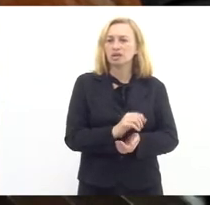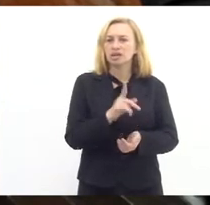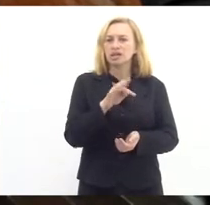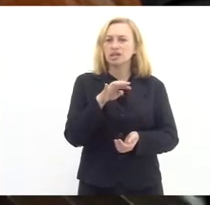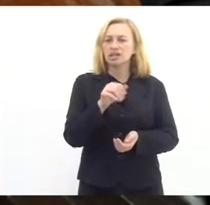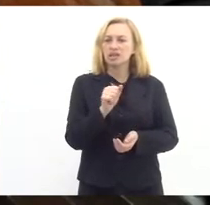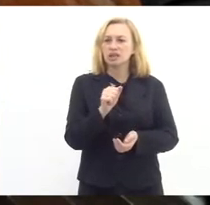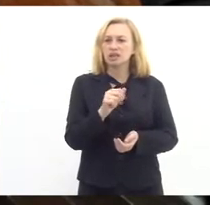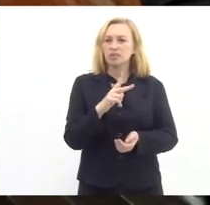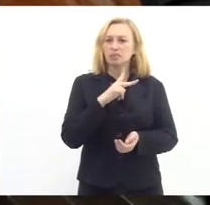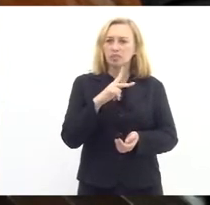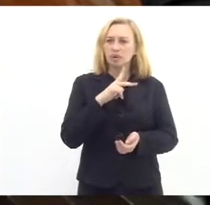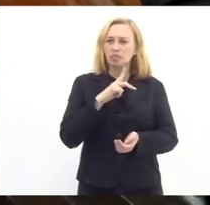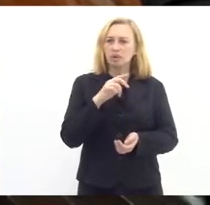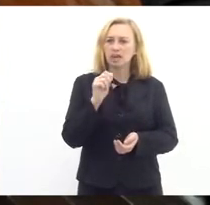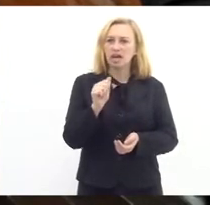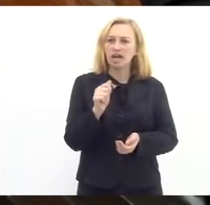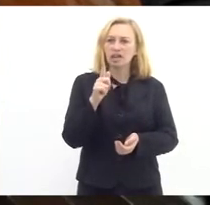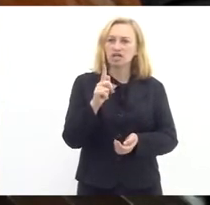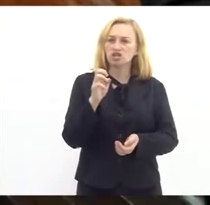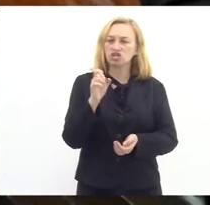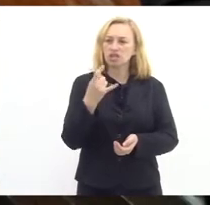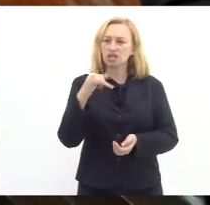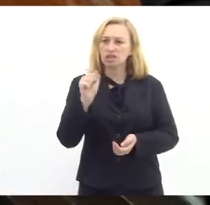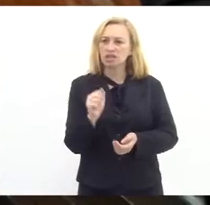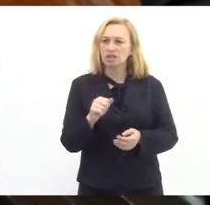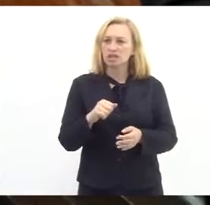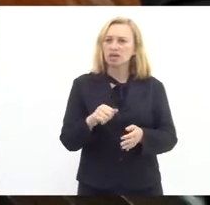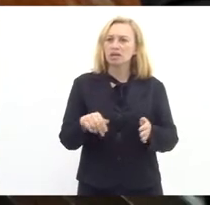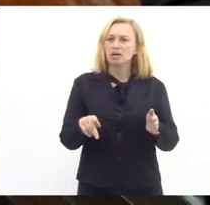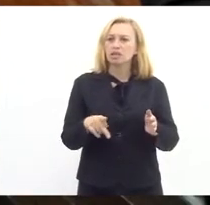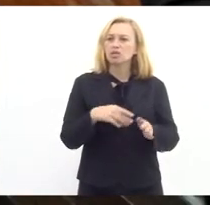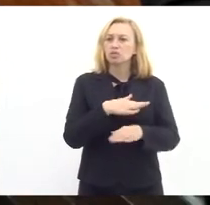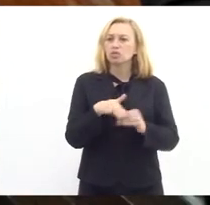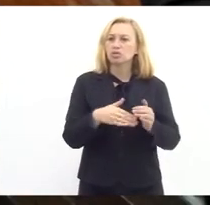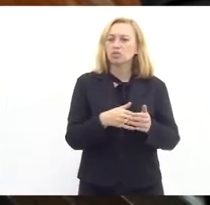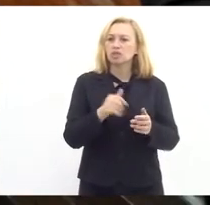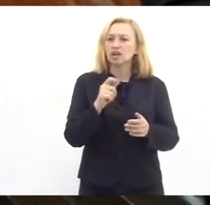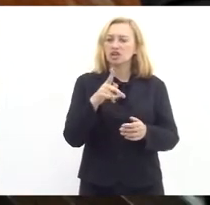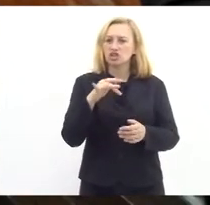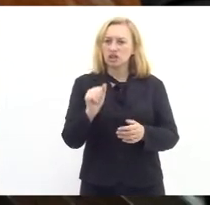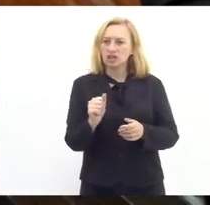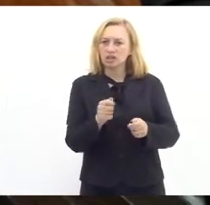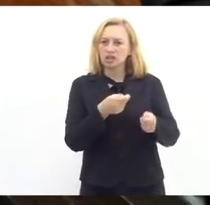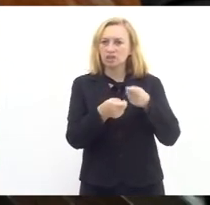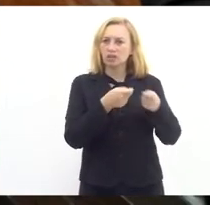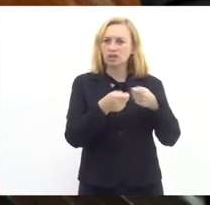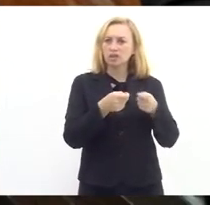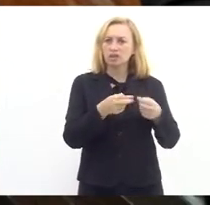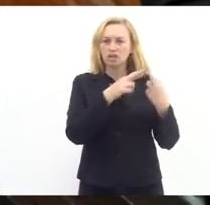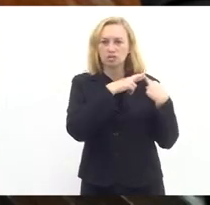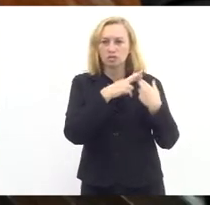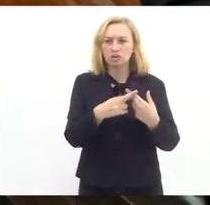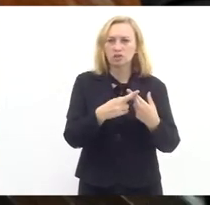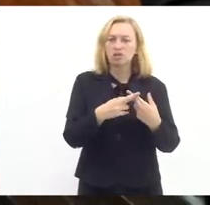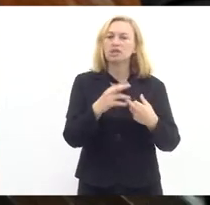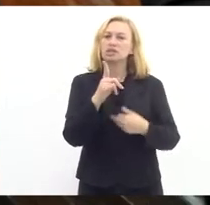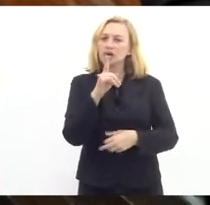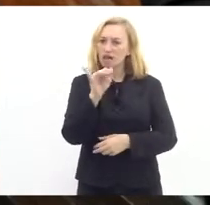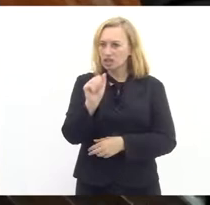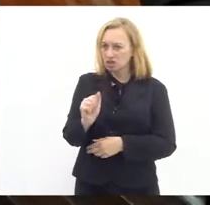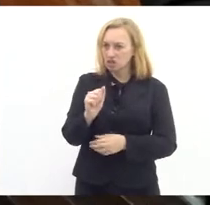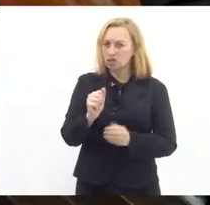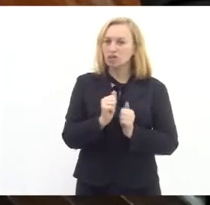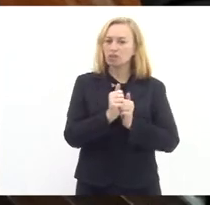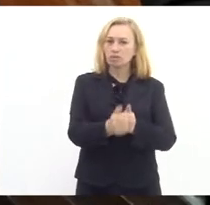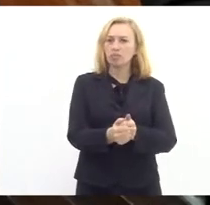da agência e a responsabilidade por esse acompanhamento é todo da agência reguladora. Então, aqui eu assumo a responsabilidade da agência em relação ao acompanhamento